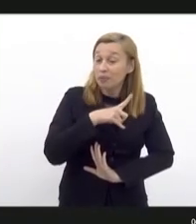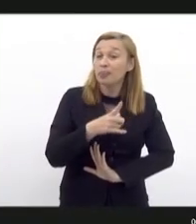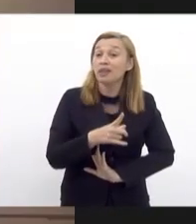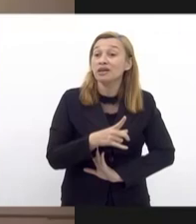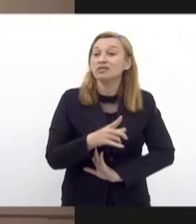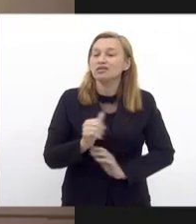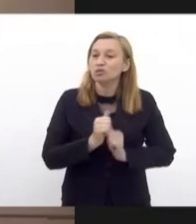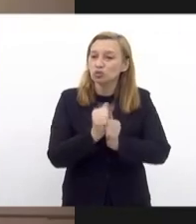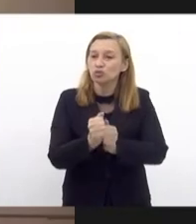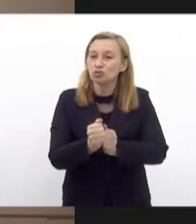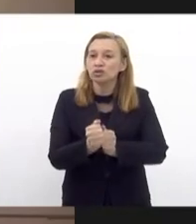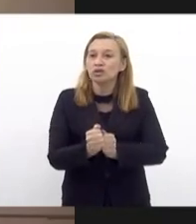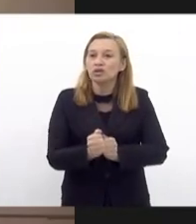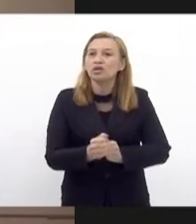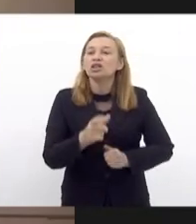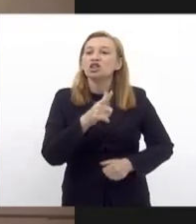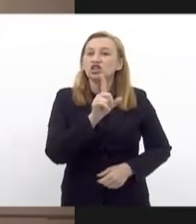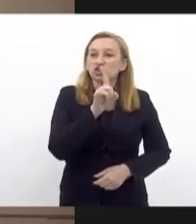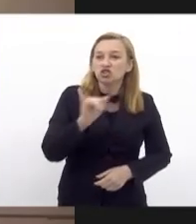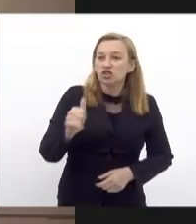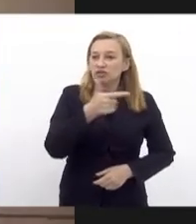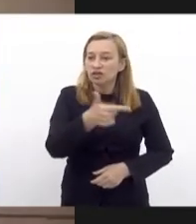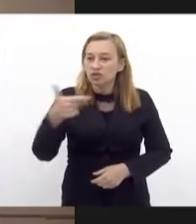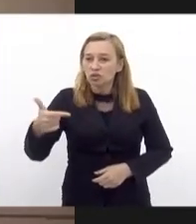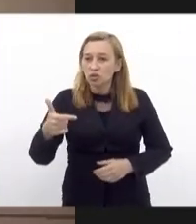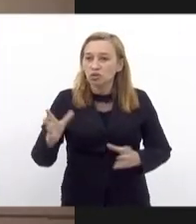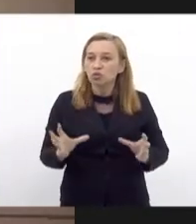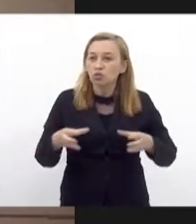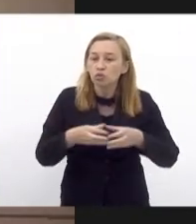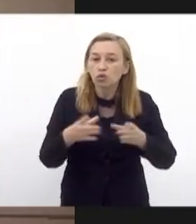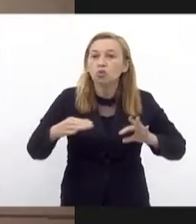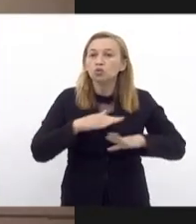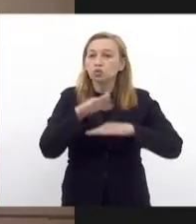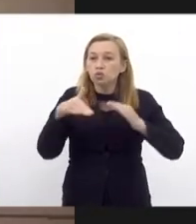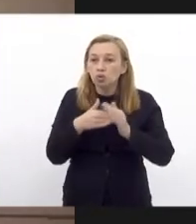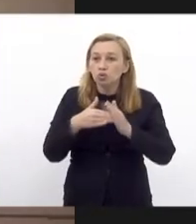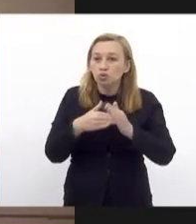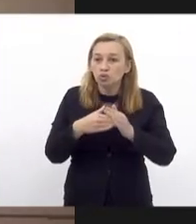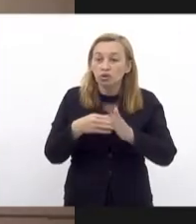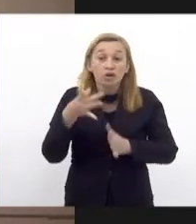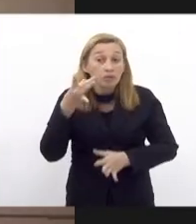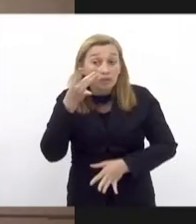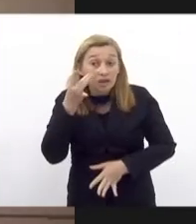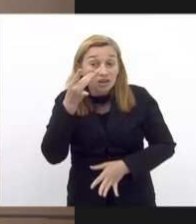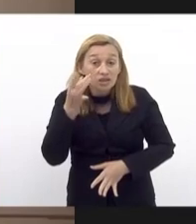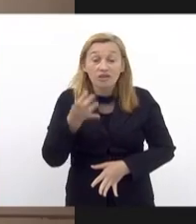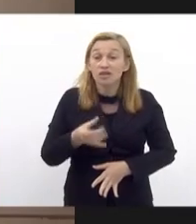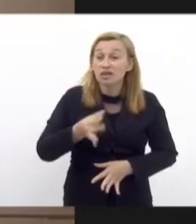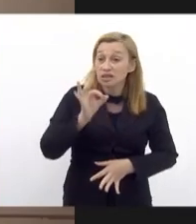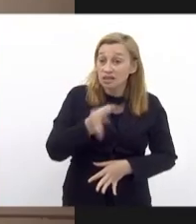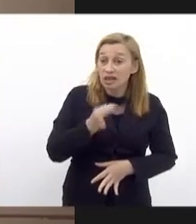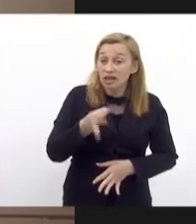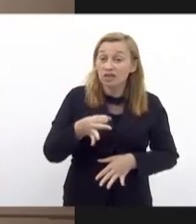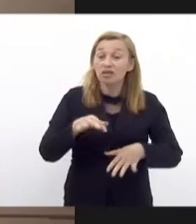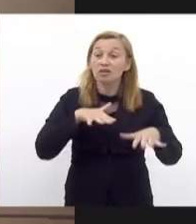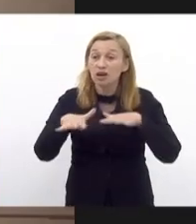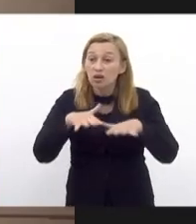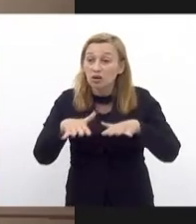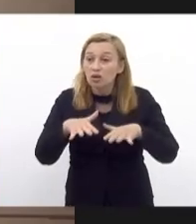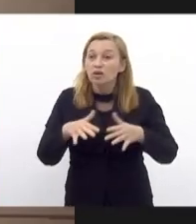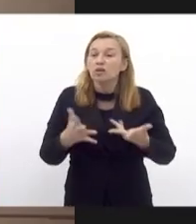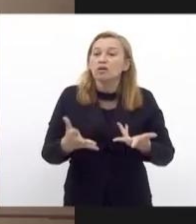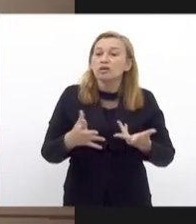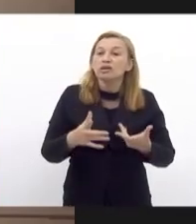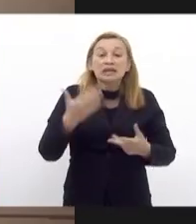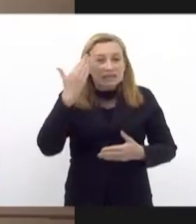estão alinhados. E dia 22, a bancada inteira, presencialmente, faixa, barulho, para que